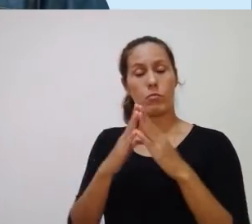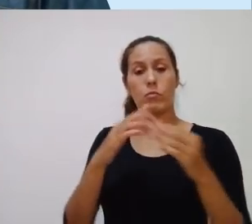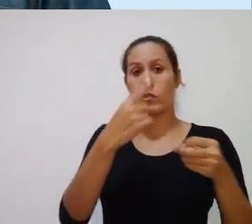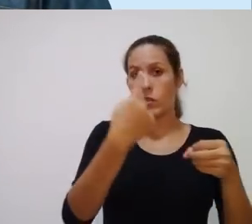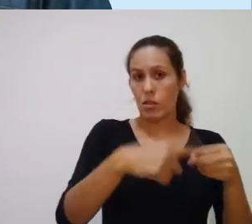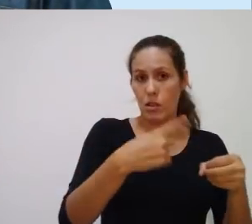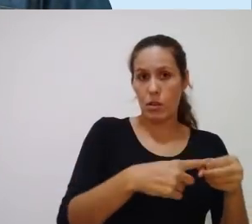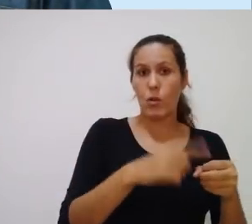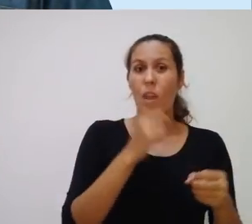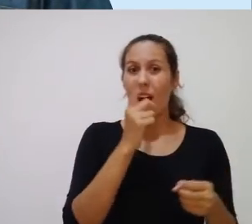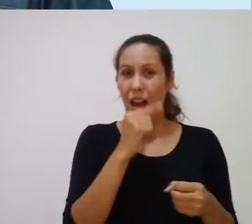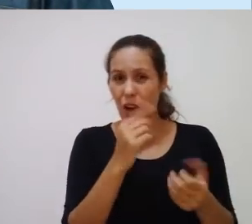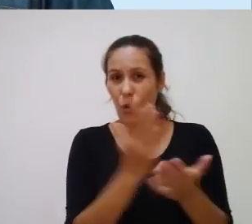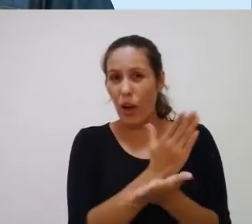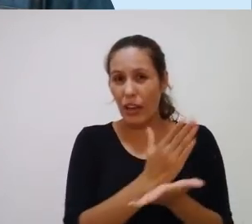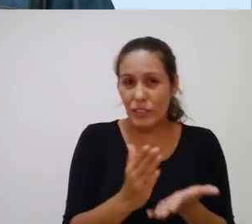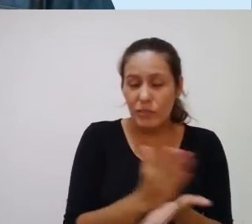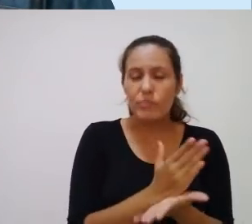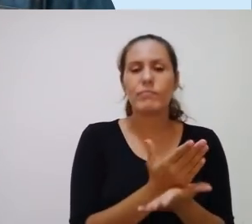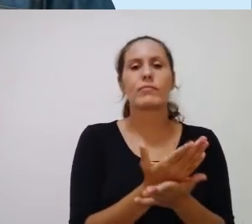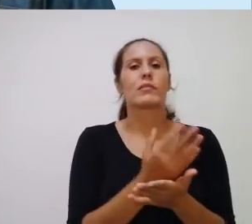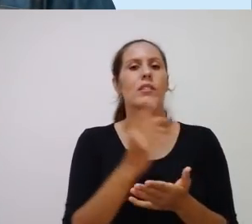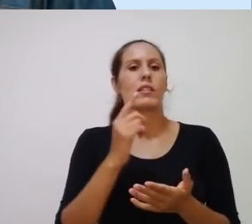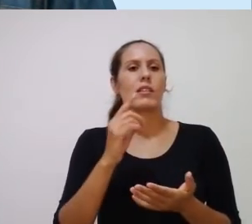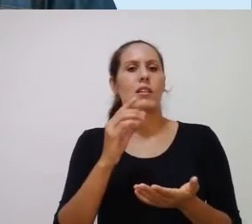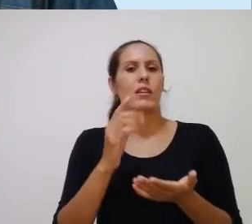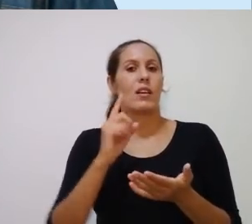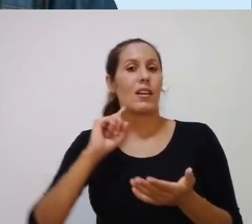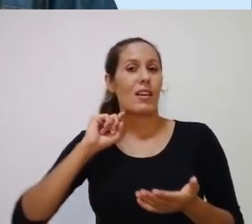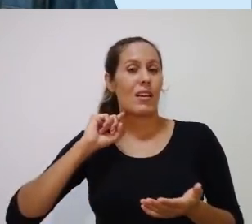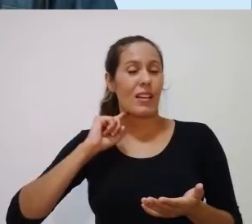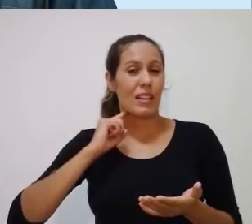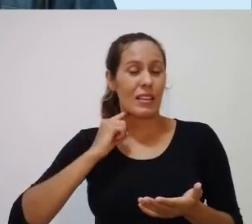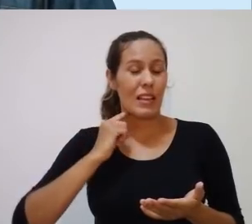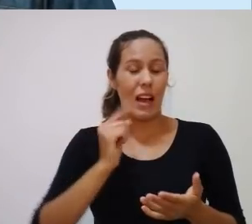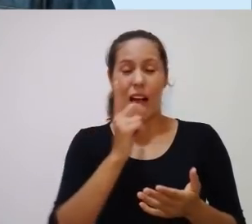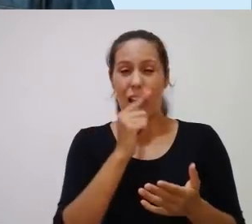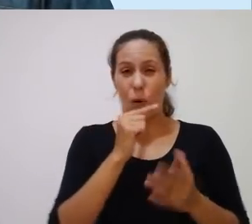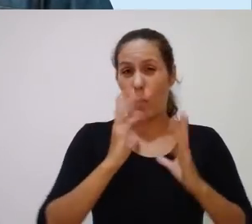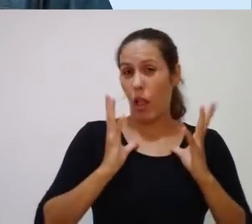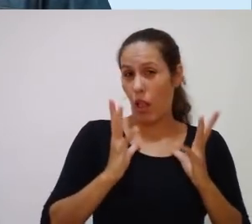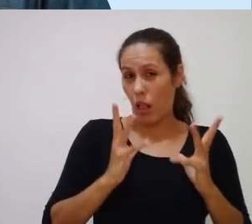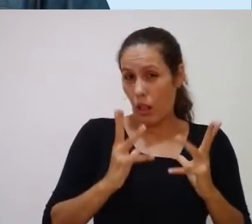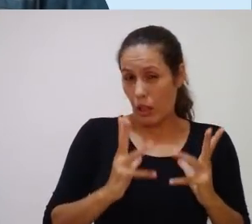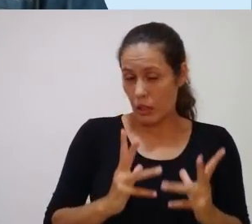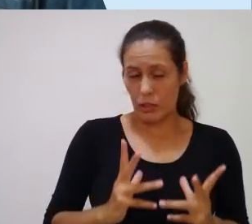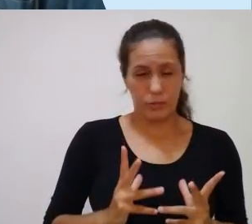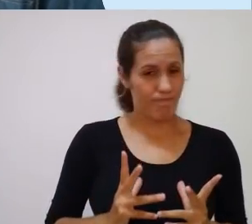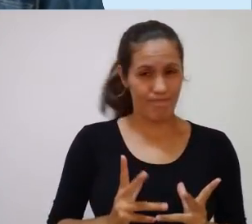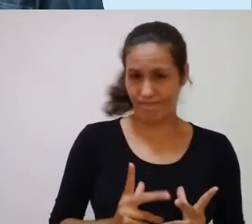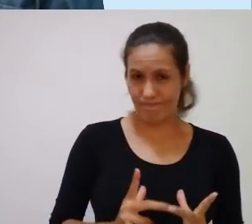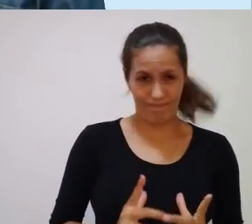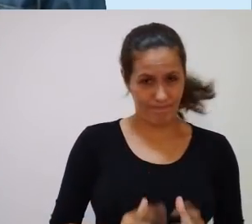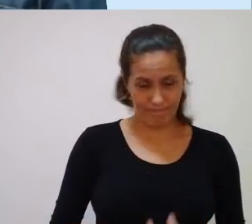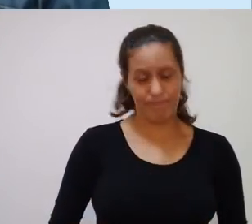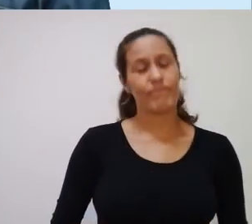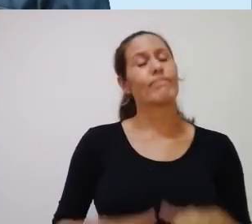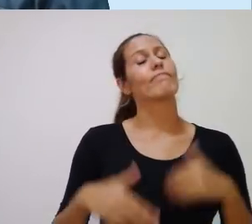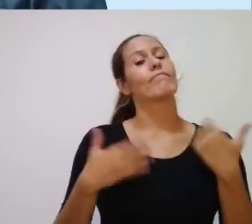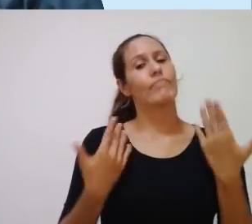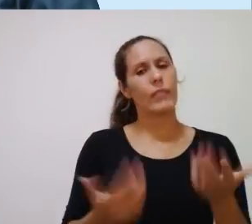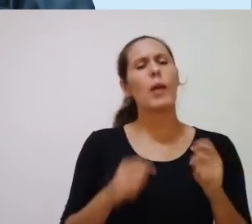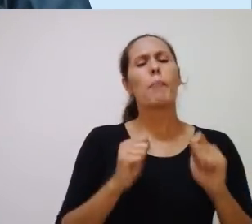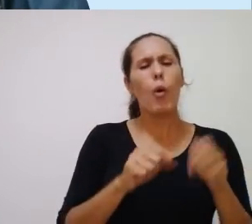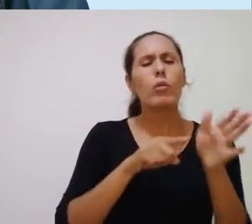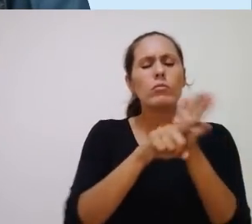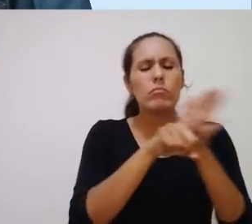vezes tratada, tá certo? Pode estar verificando essa água constantemente, levando para a escola, fazendo uma pesquisa e apresentando esses resultados